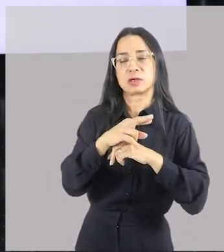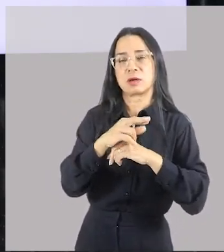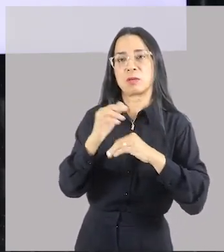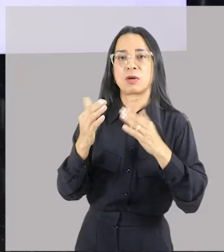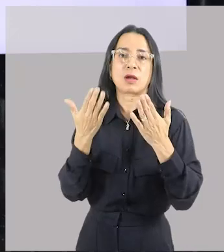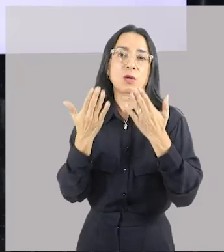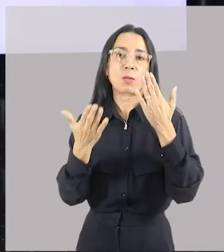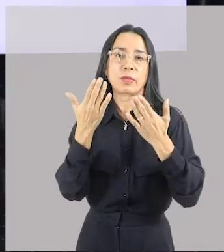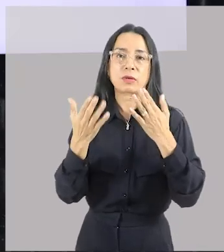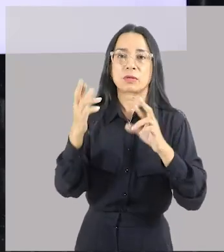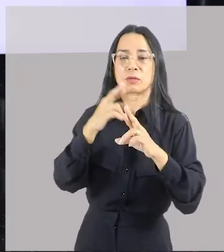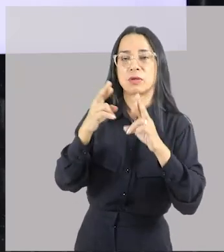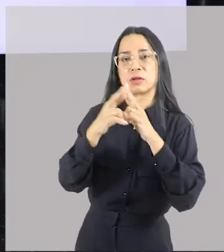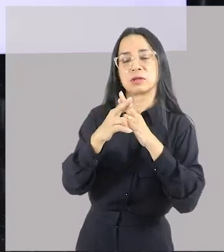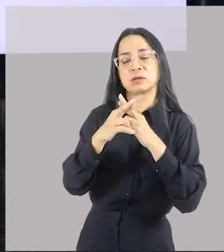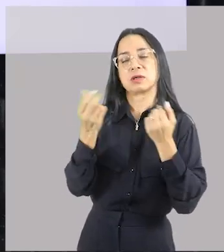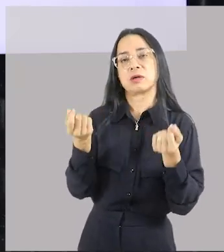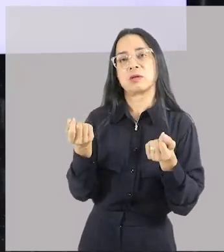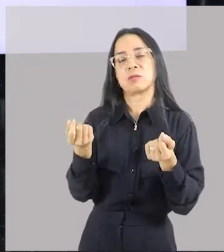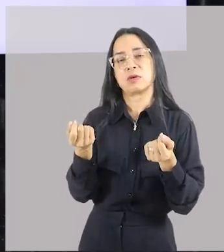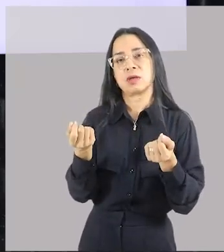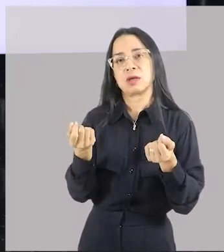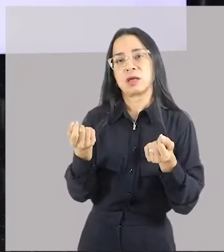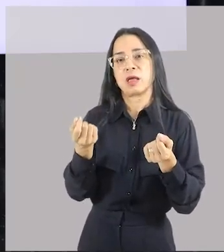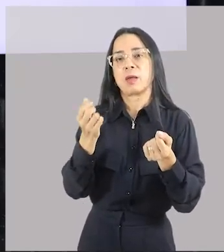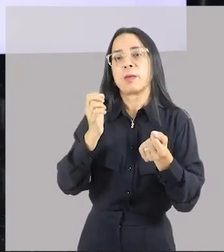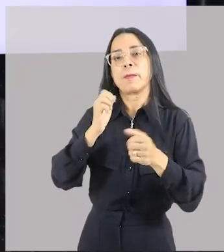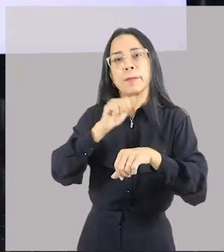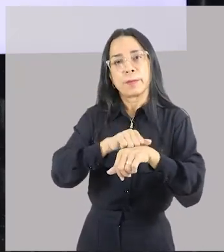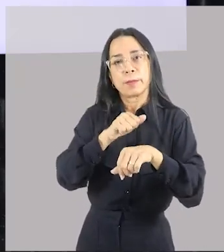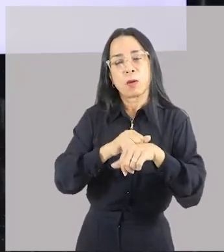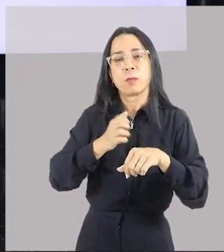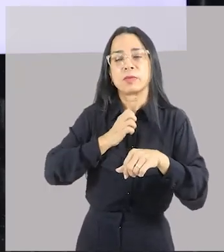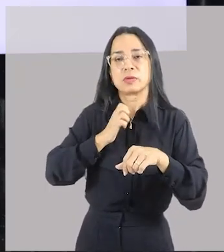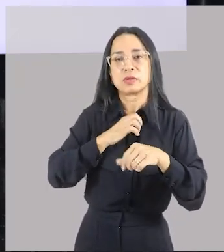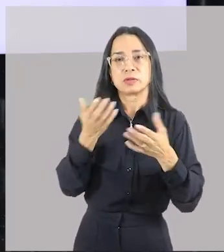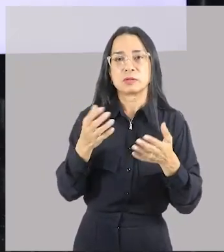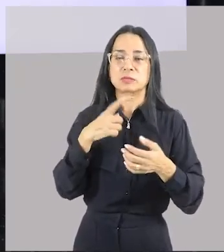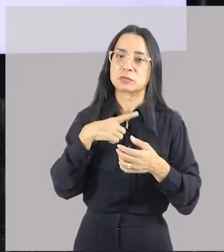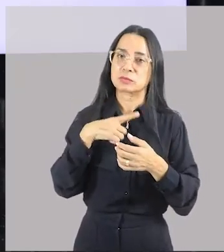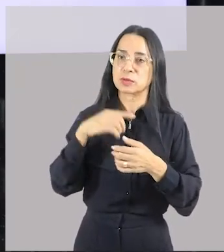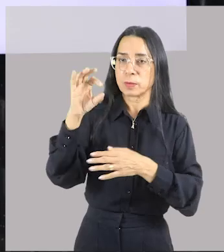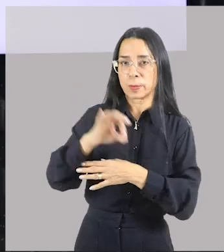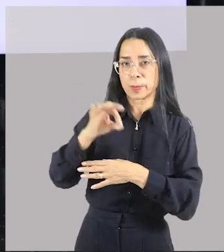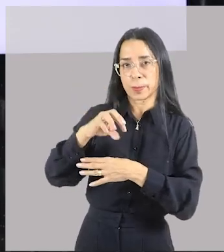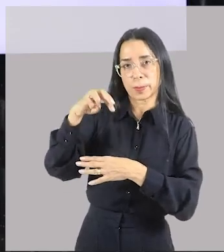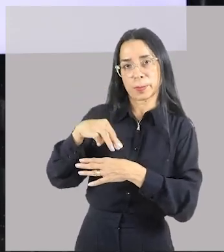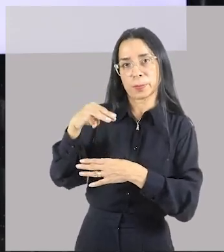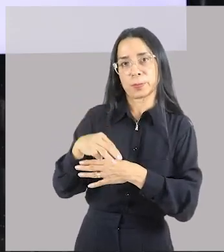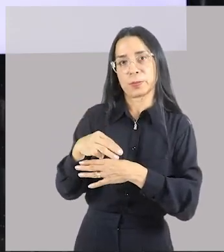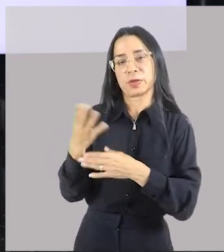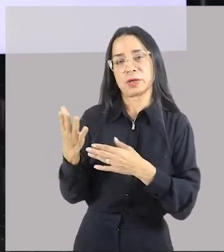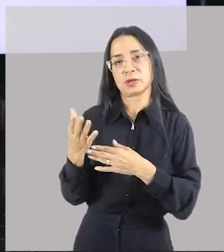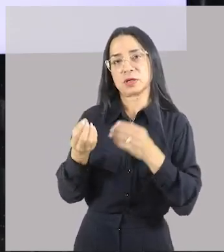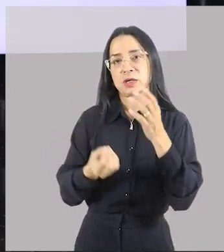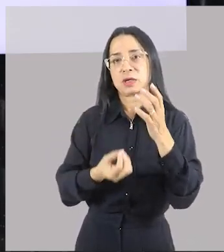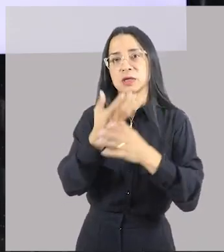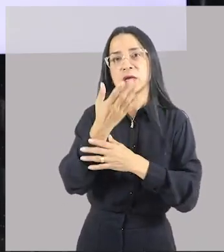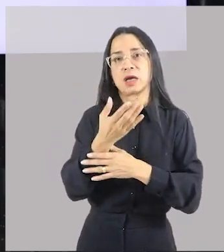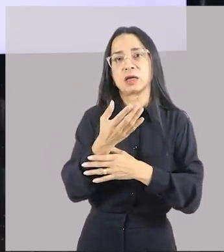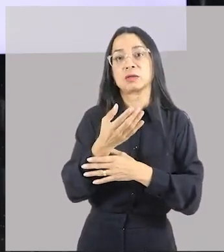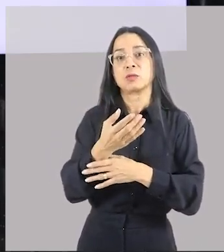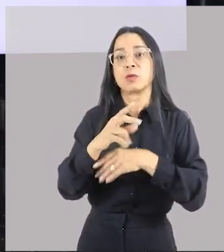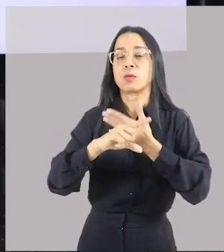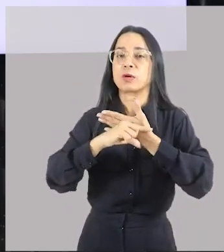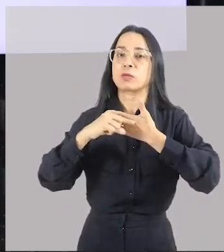pobres com mais ricos, né? Existe um índice matemático criado por um italiano chamado Conrado Gini, que é o índice